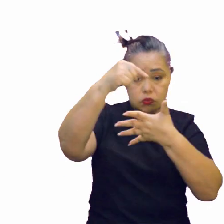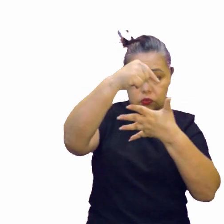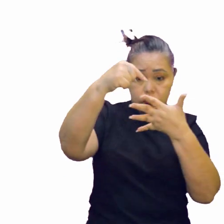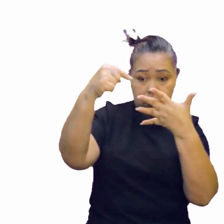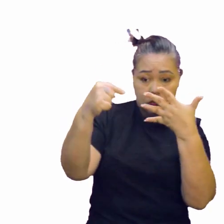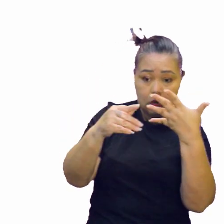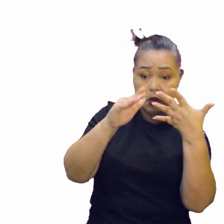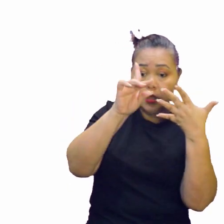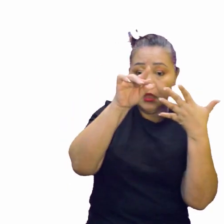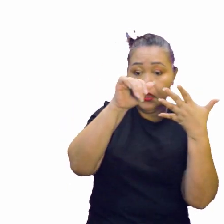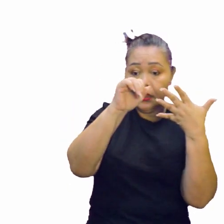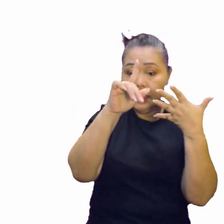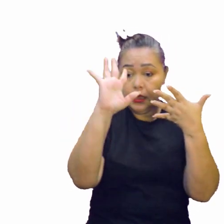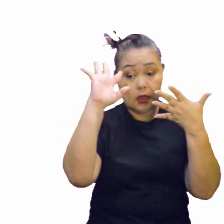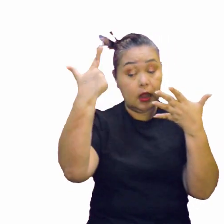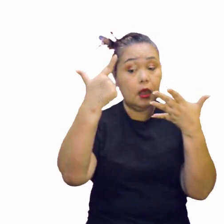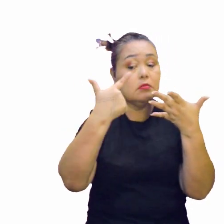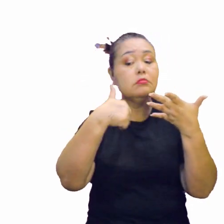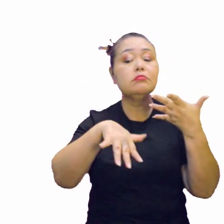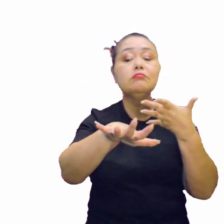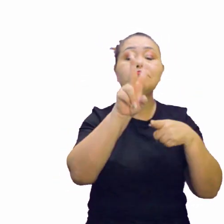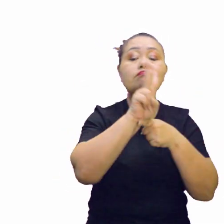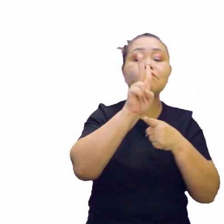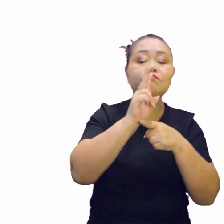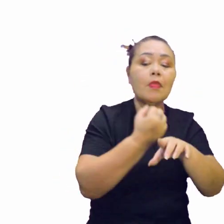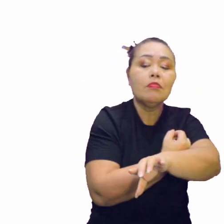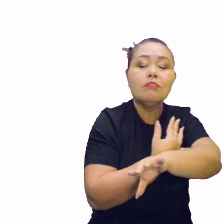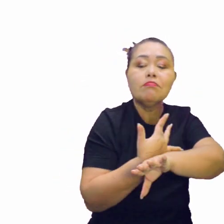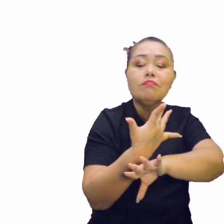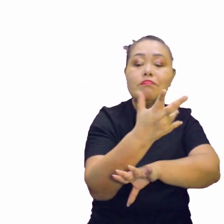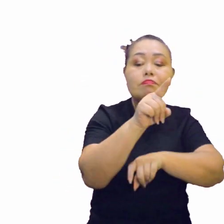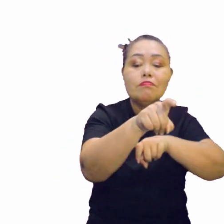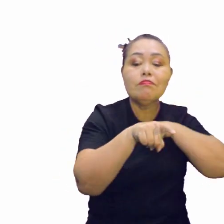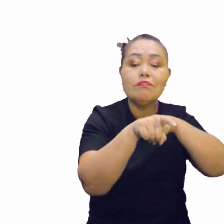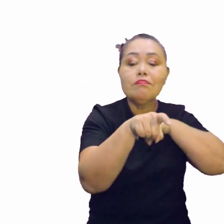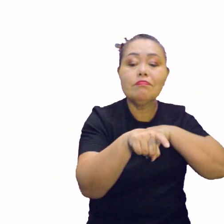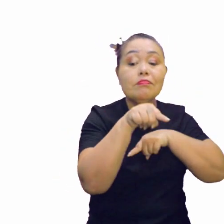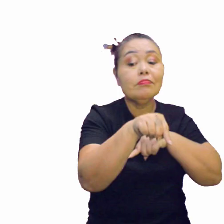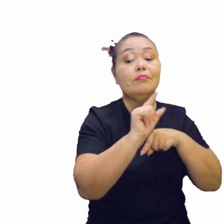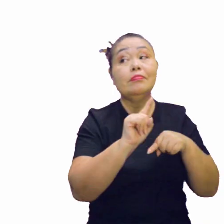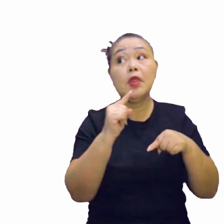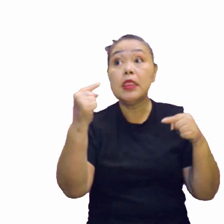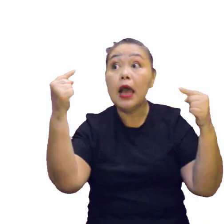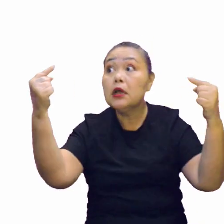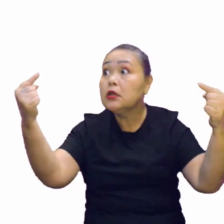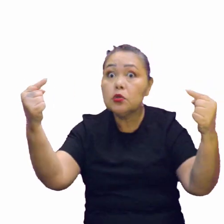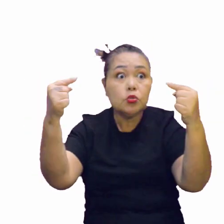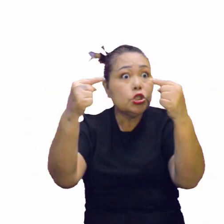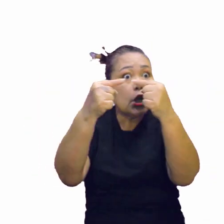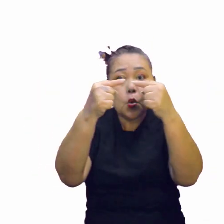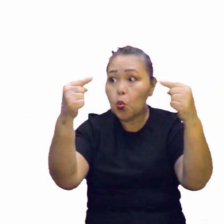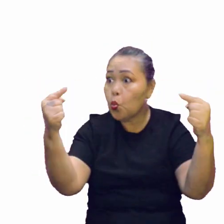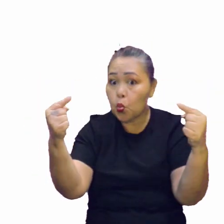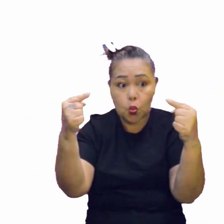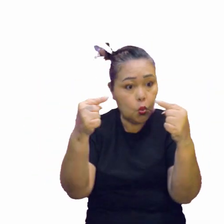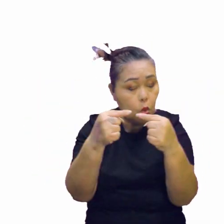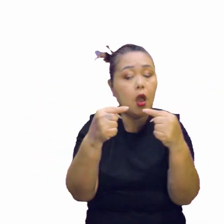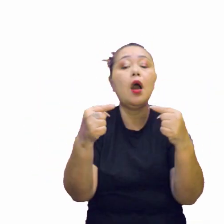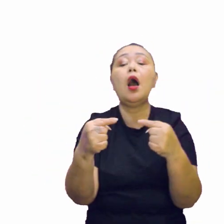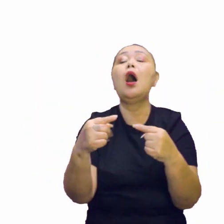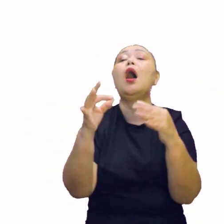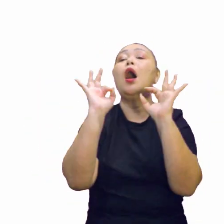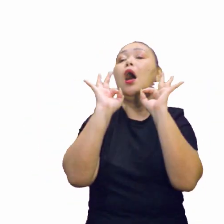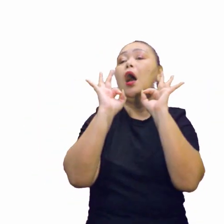edafoclimáticos das atividades culturais agrícolas. Aí mantém-se a ordem esperada para